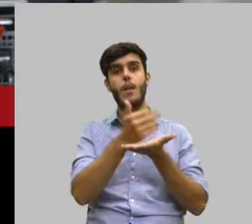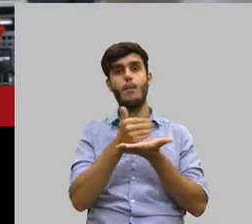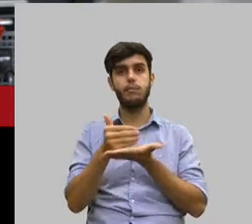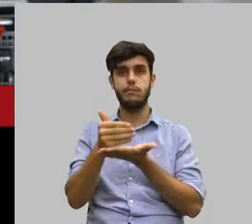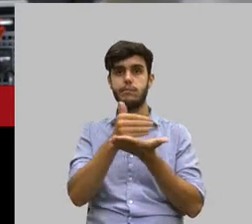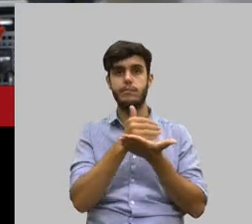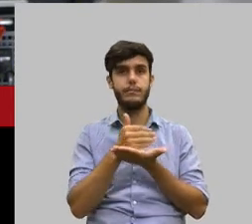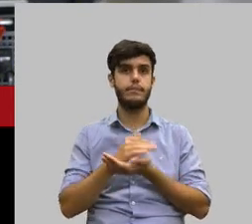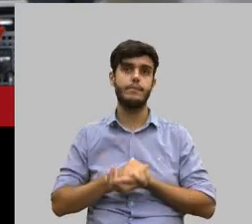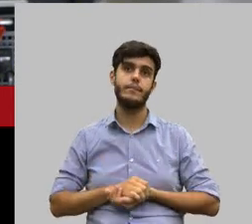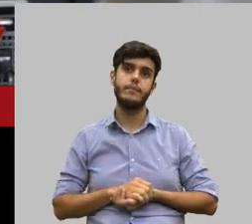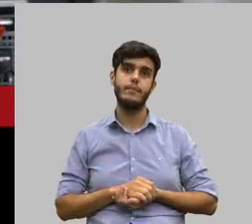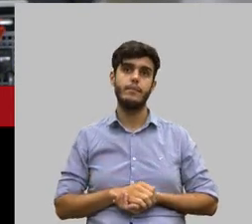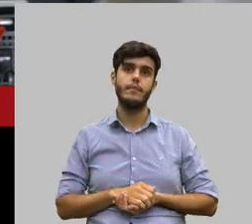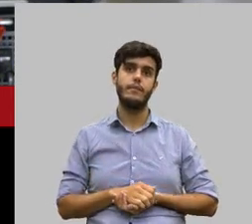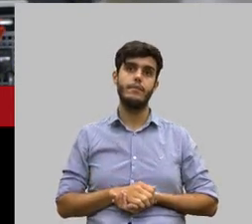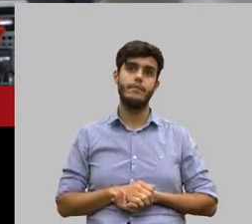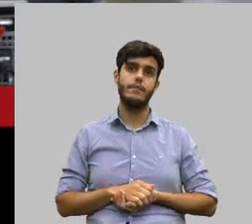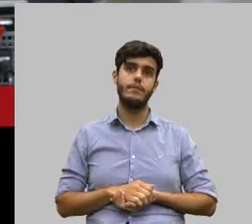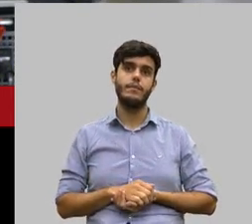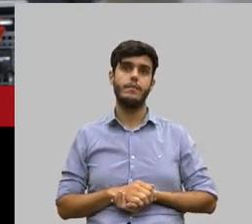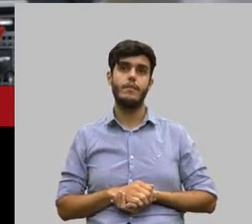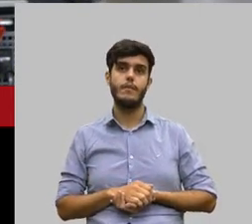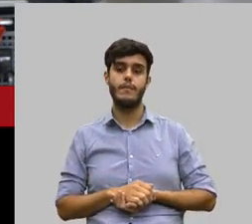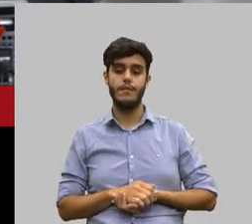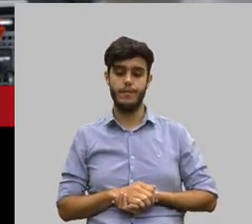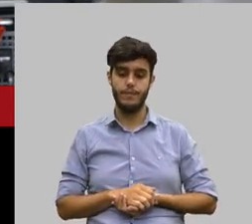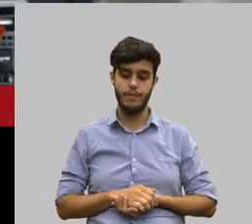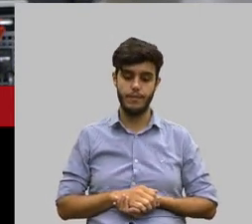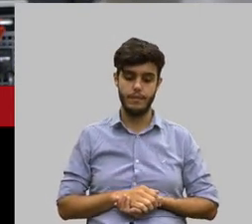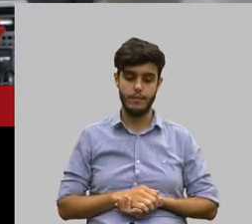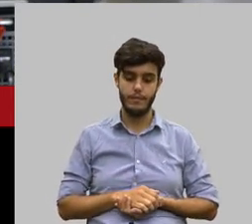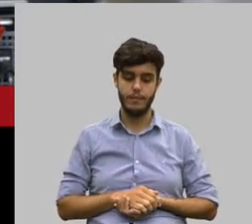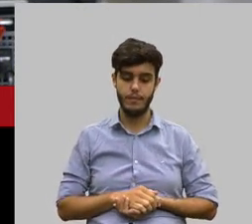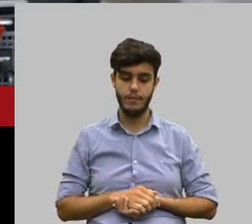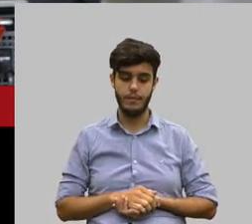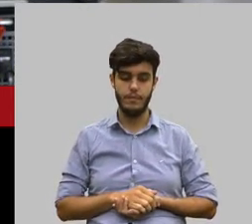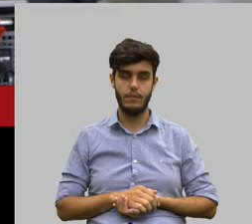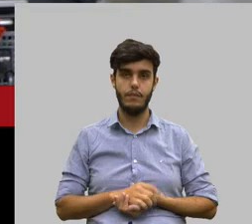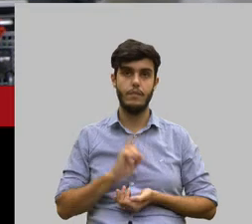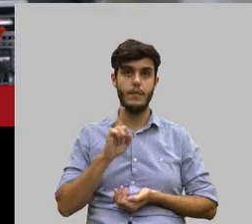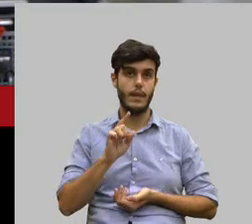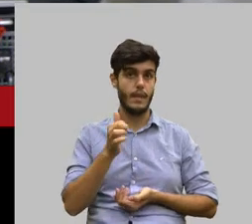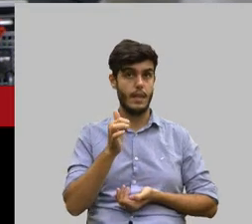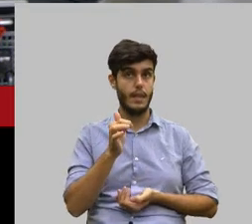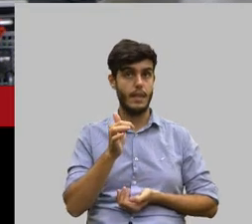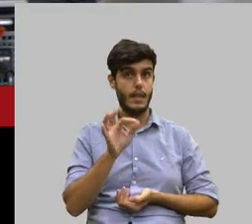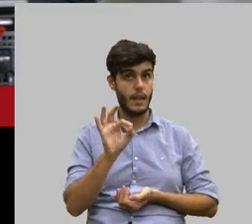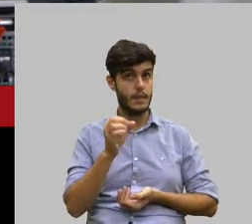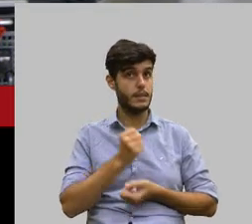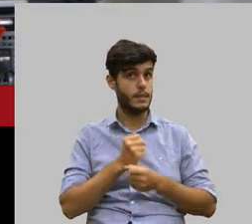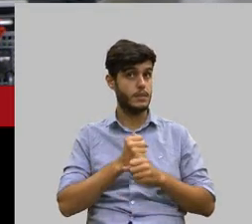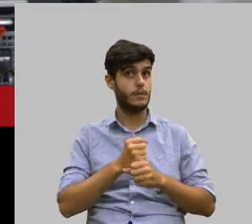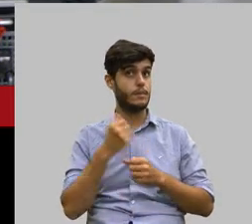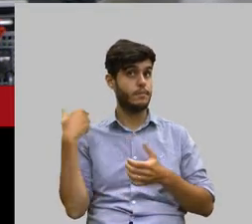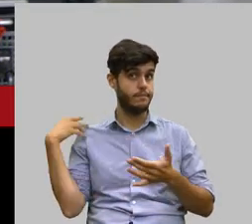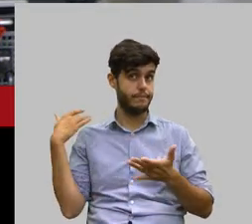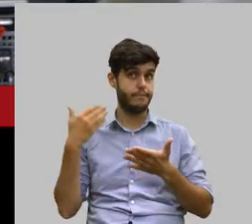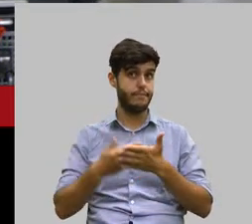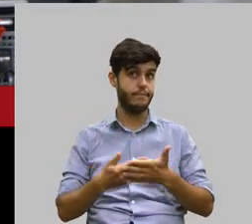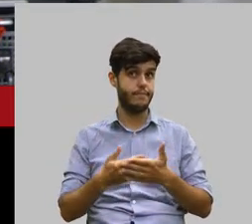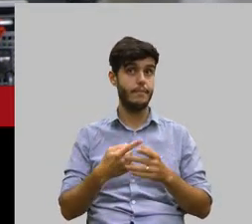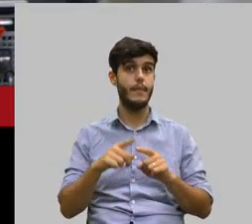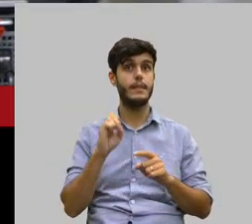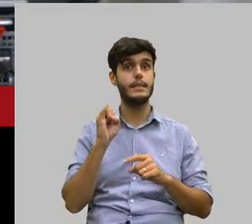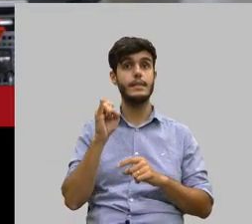né Eh é é de um período aí ess esses dados é de um período dos últimos 10 anos mas se nós